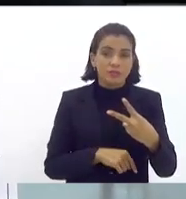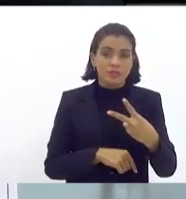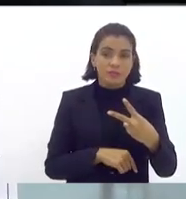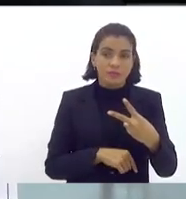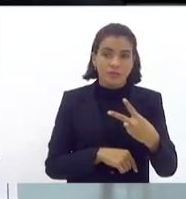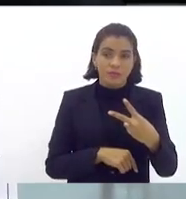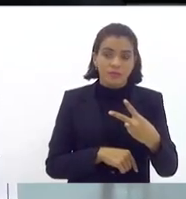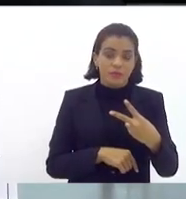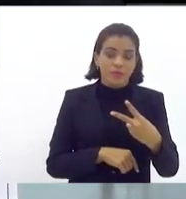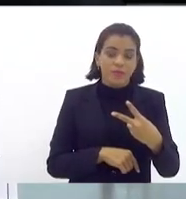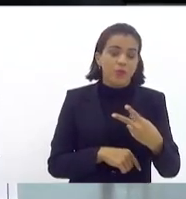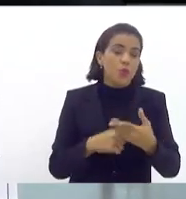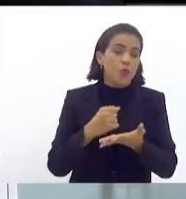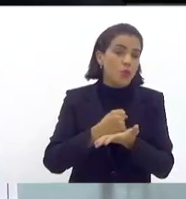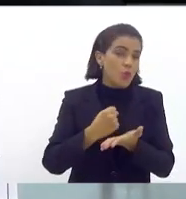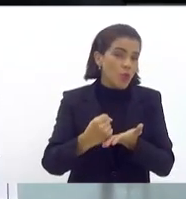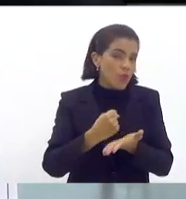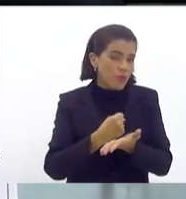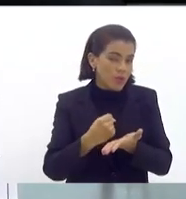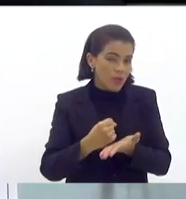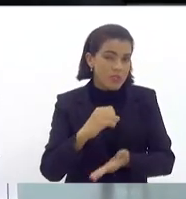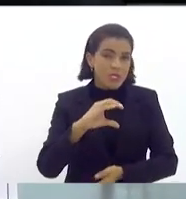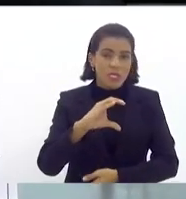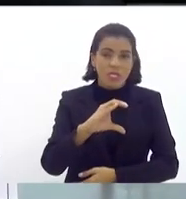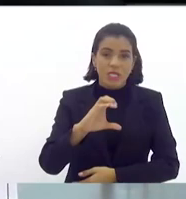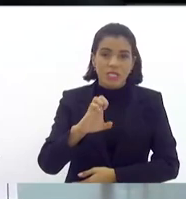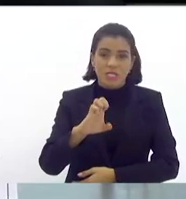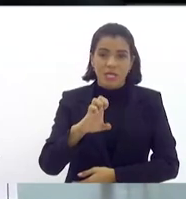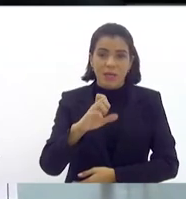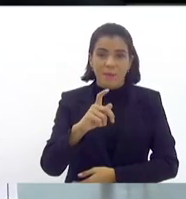os famosos contratos com a CEPERJ,